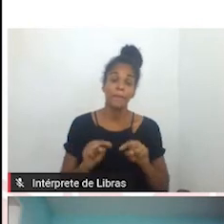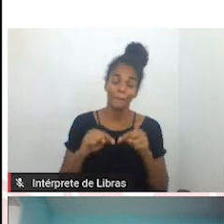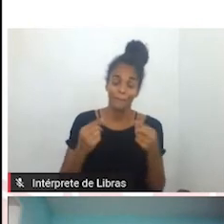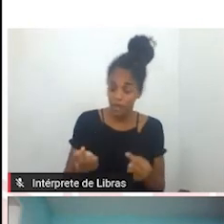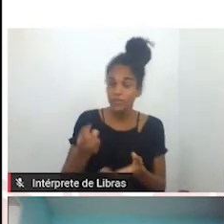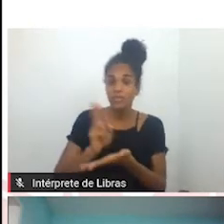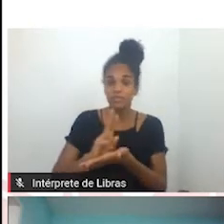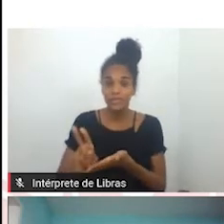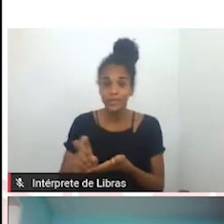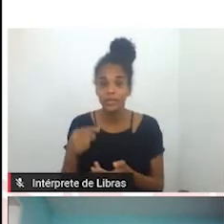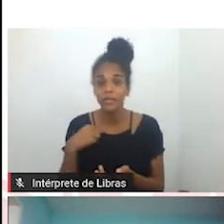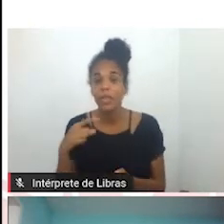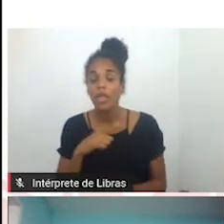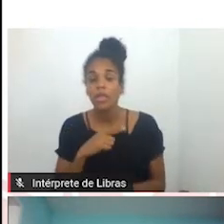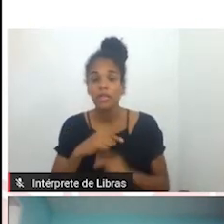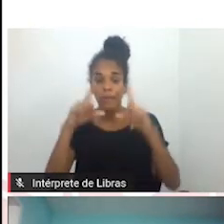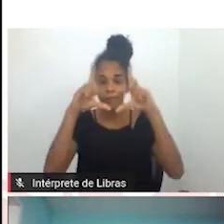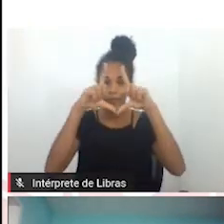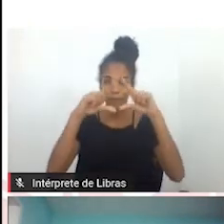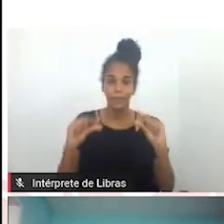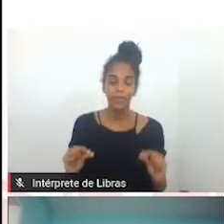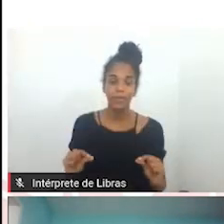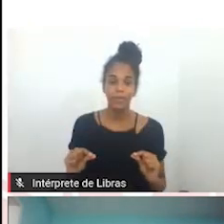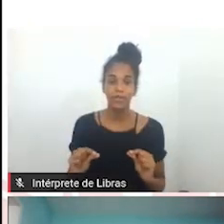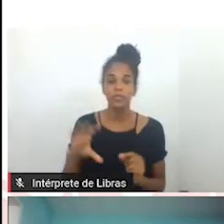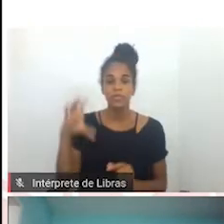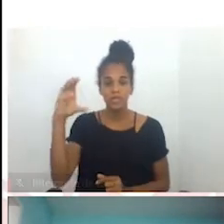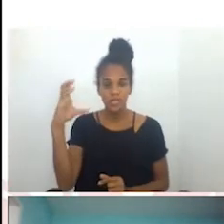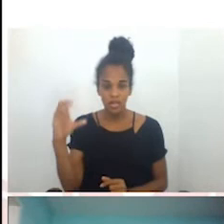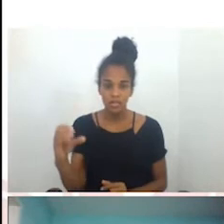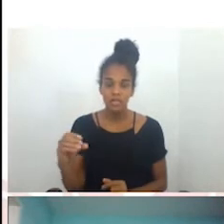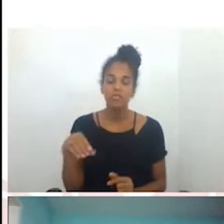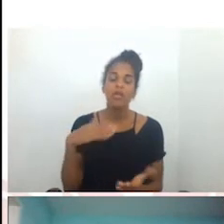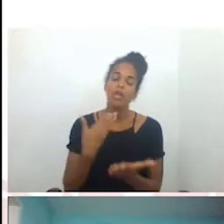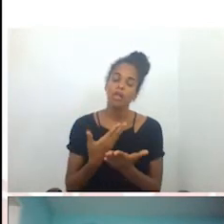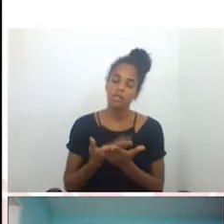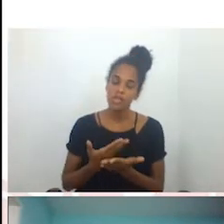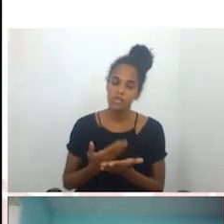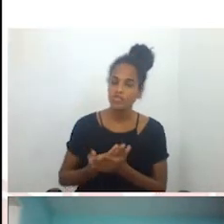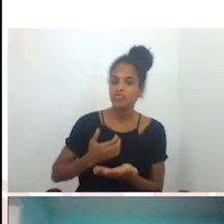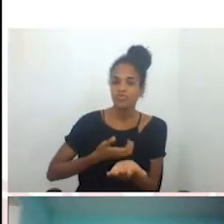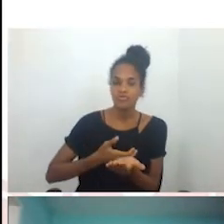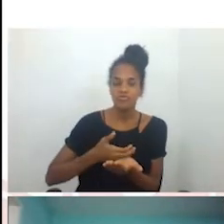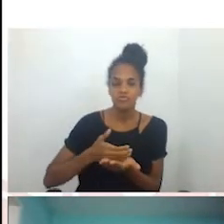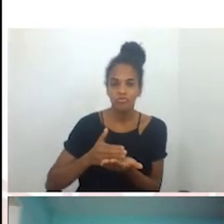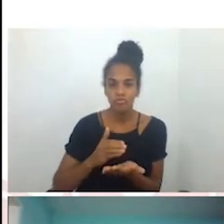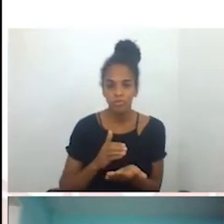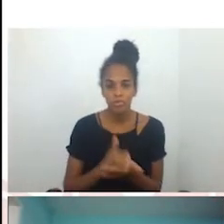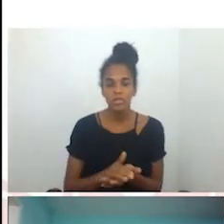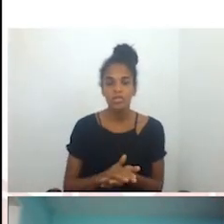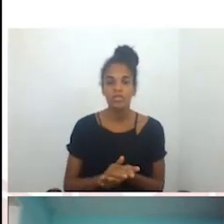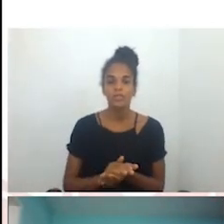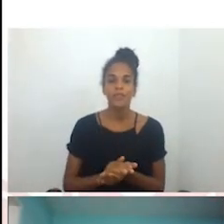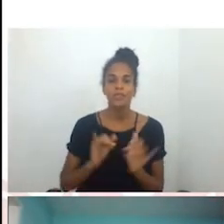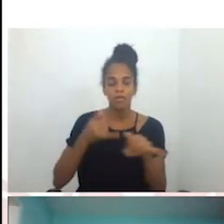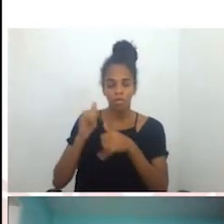para a gente lembrar que a gente tinha os estudos iniciais que a hidroxicloroquina in vitro era boa, ela impedia a